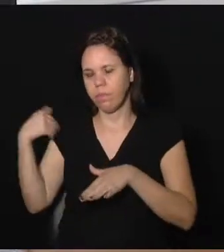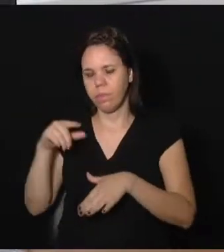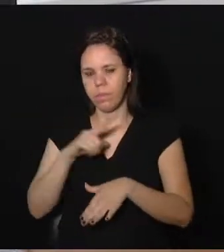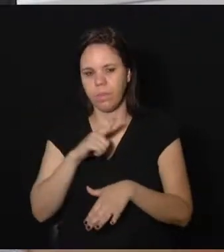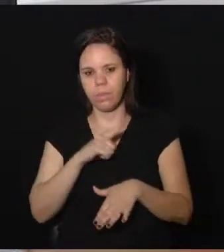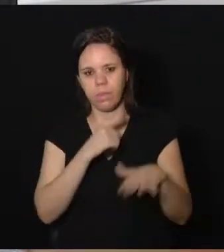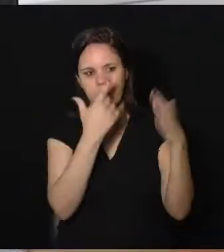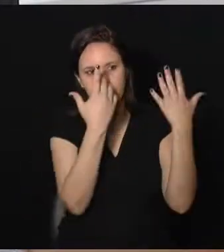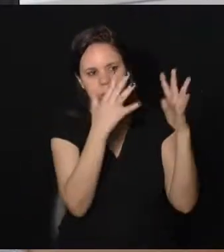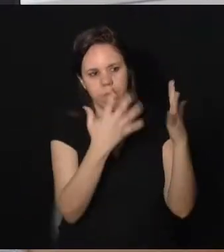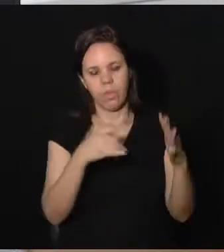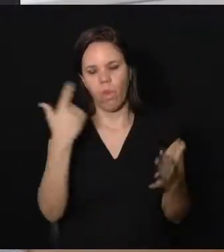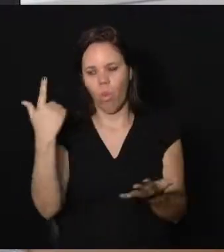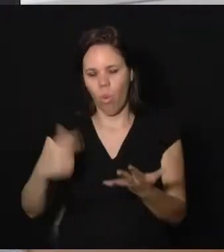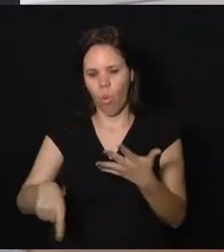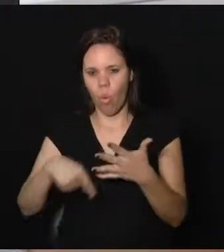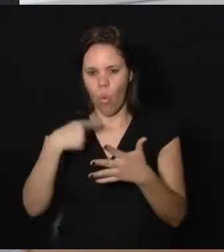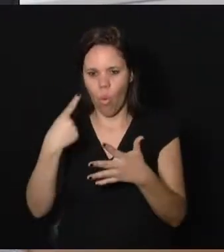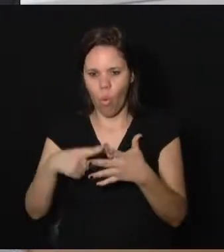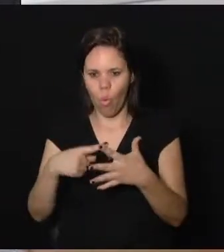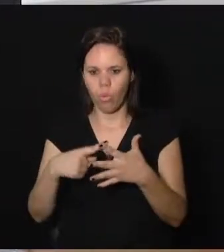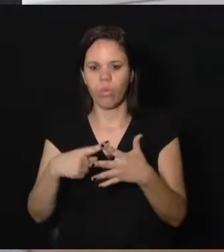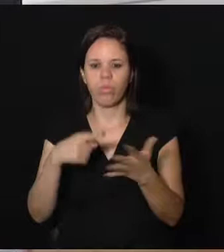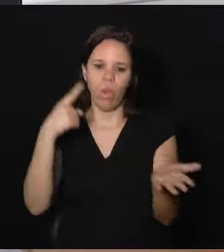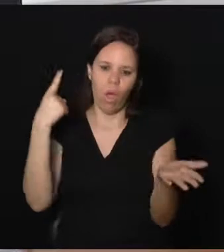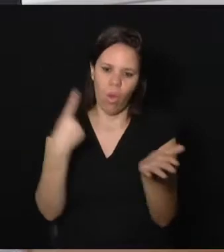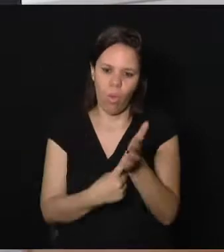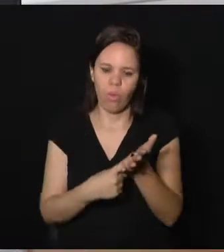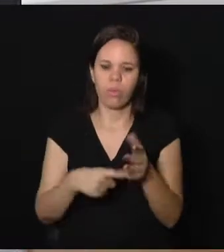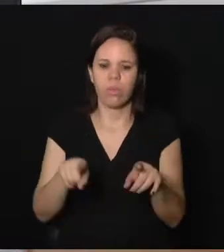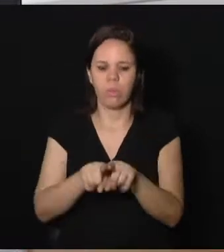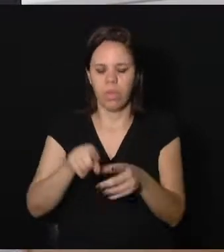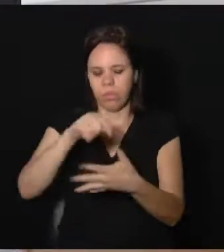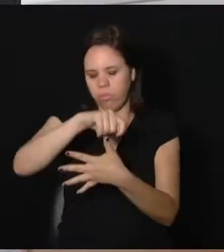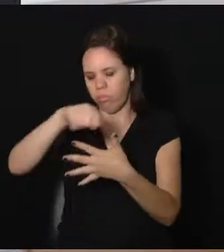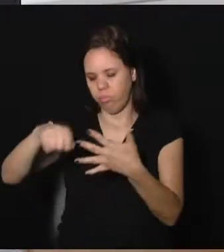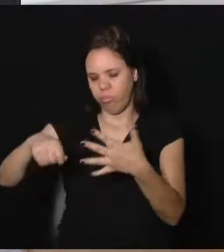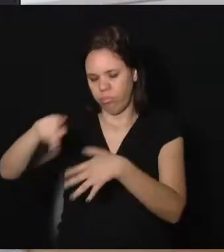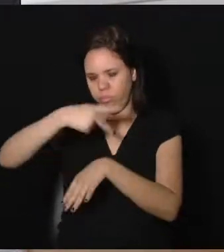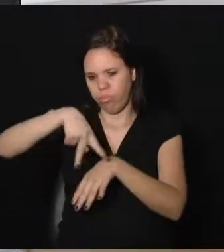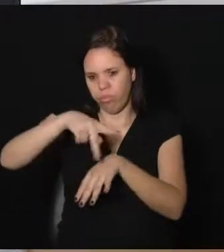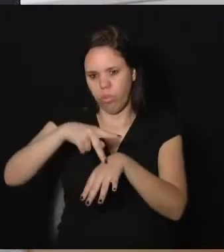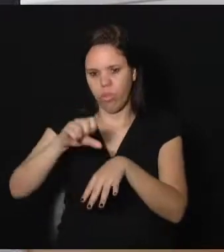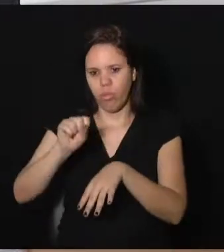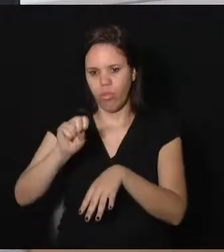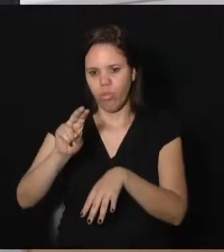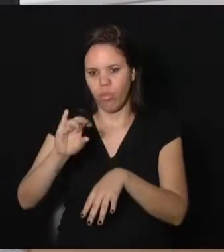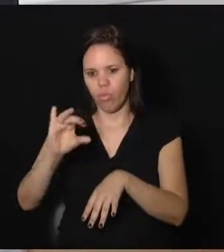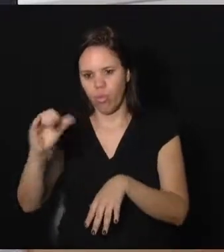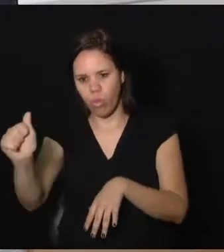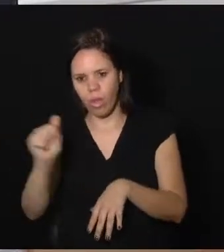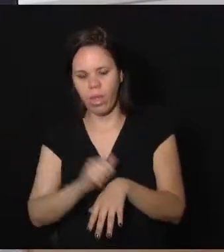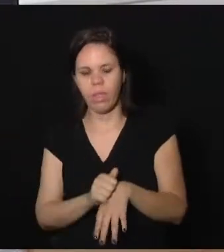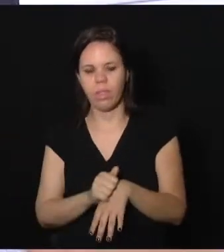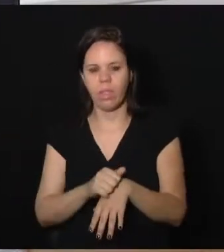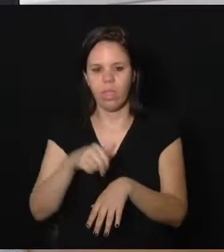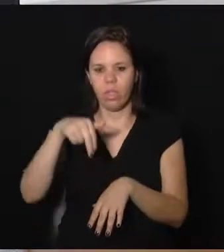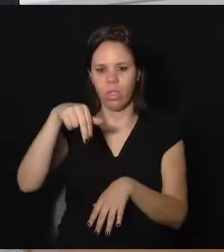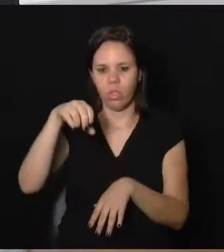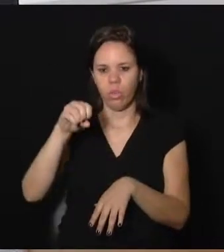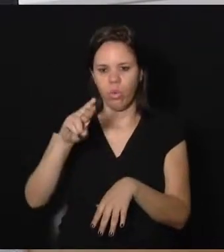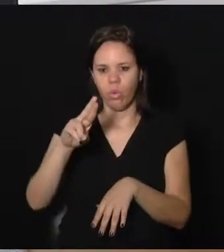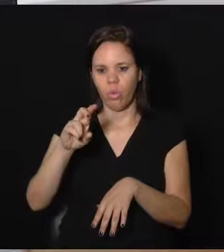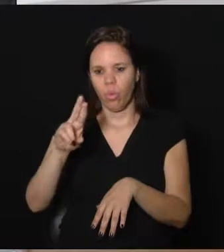celebração de mais um acordo, né, do Mercosul com a Suíça, Noruega, Islândia e Liechtenstein.